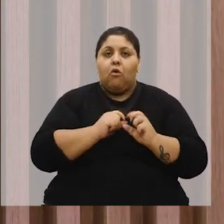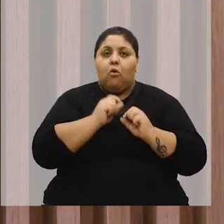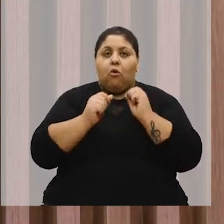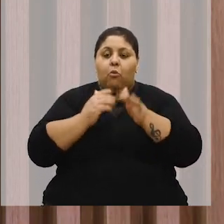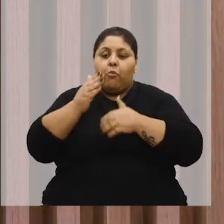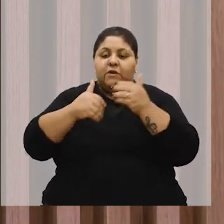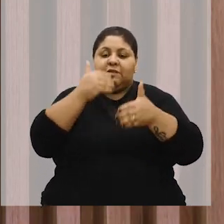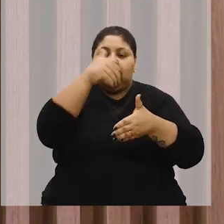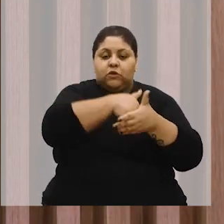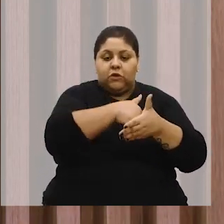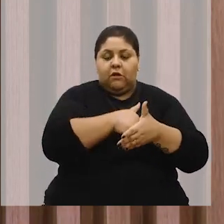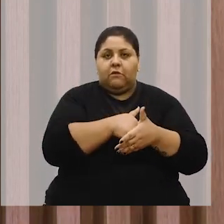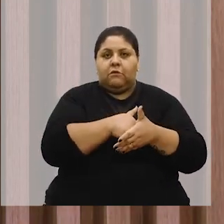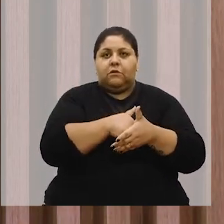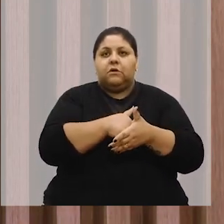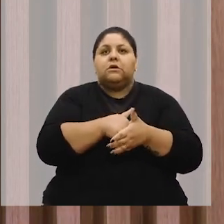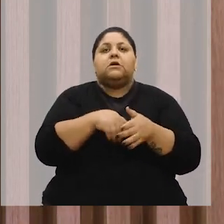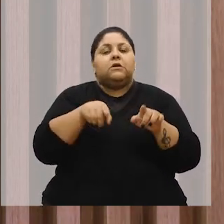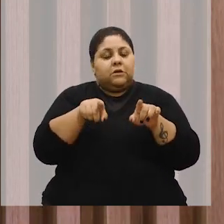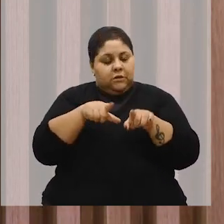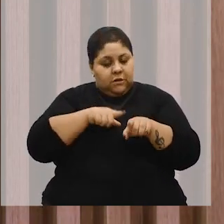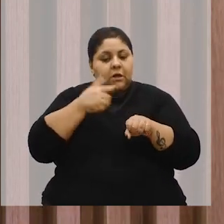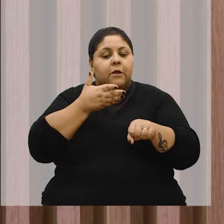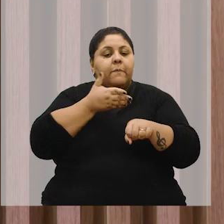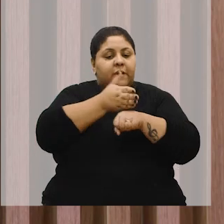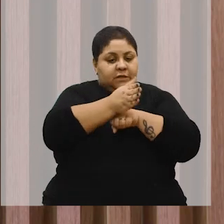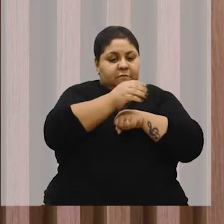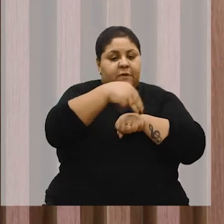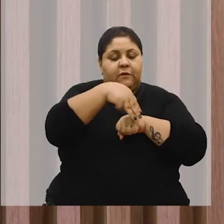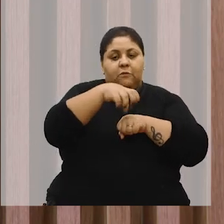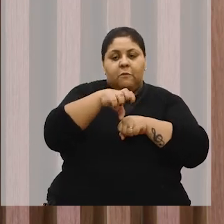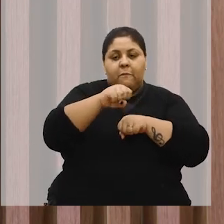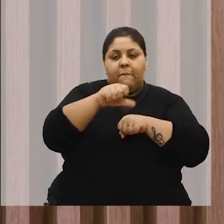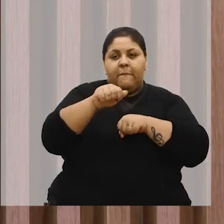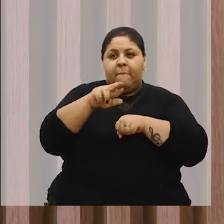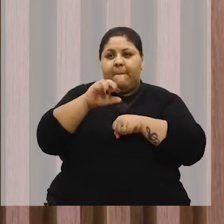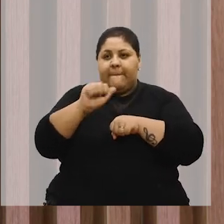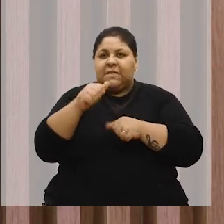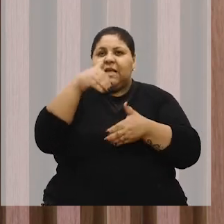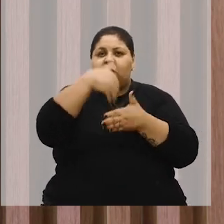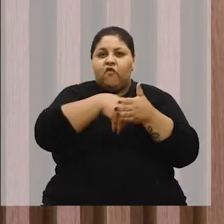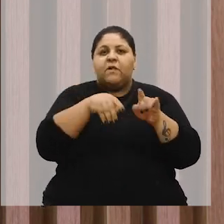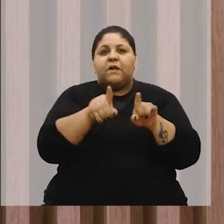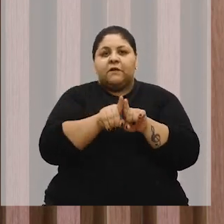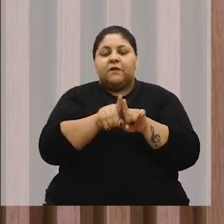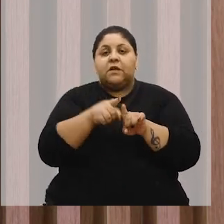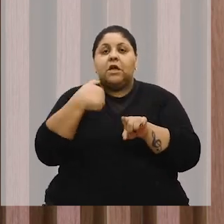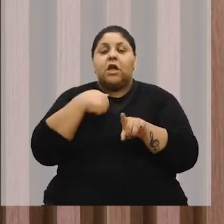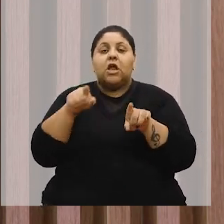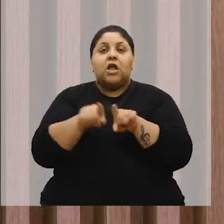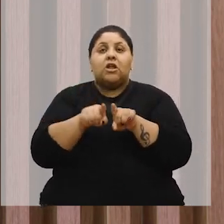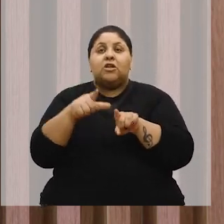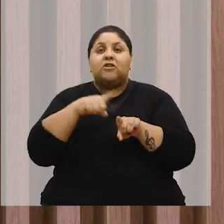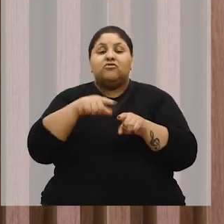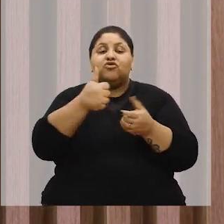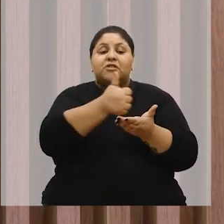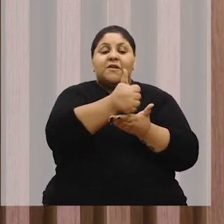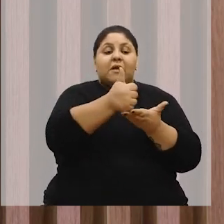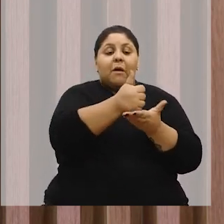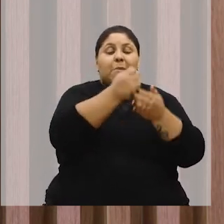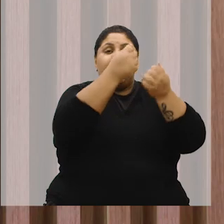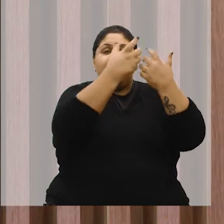um processo eleitoral. Apesar de ter participado como mesária e votado várias vezes, eu também não tinha base